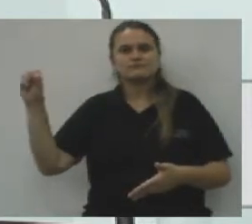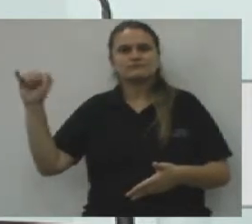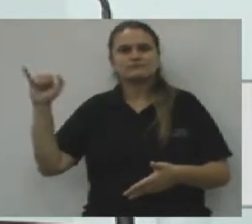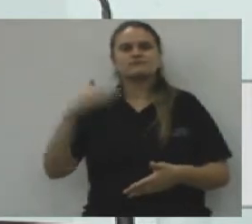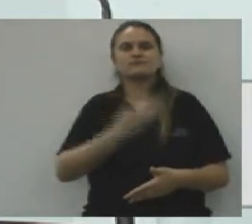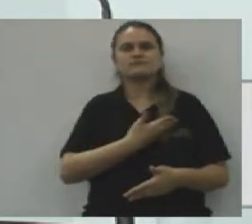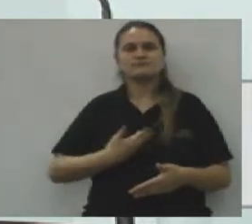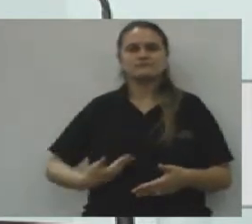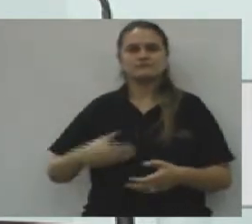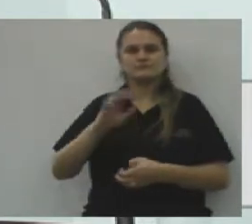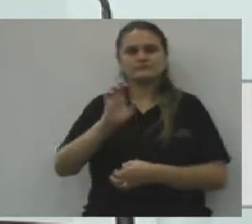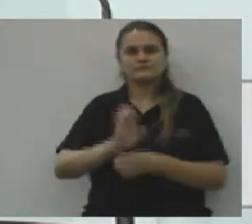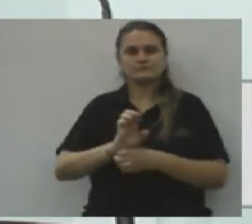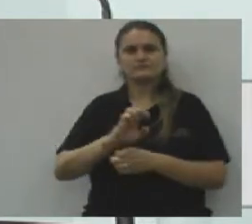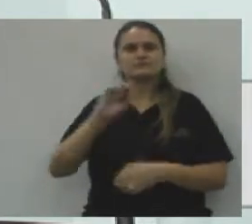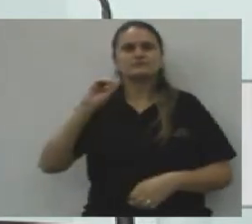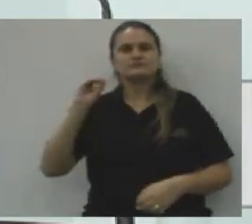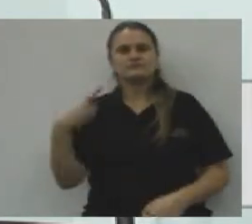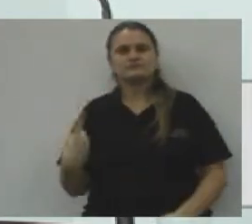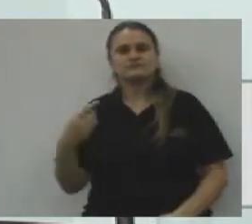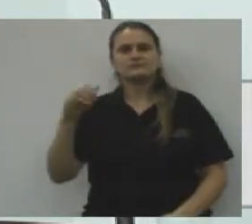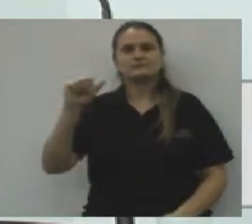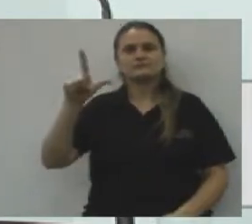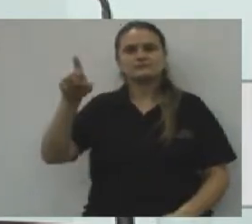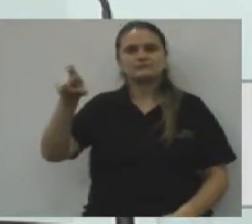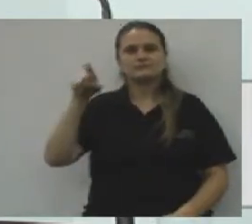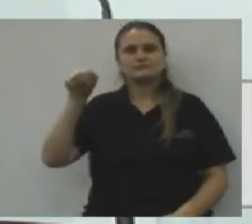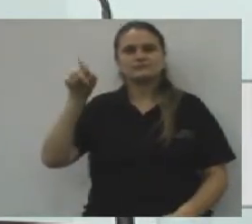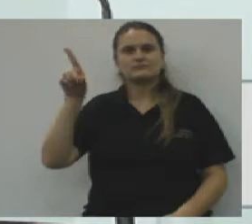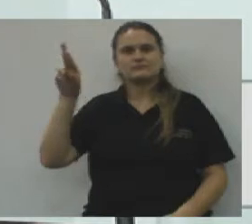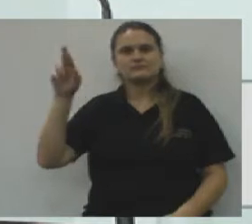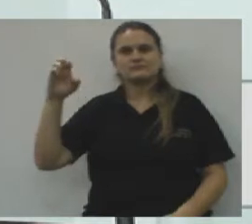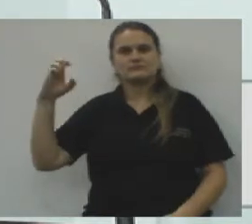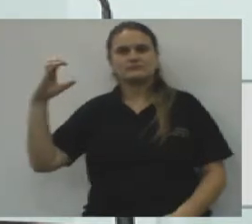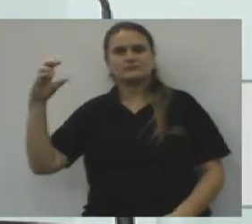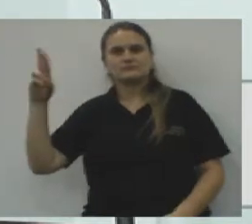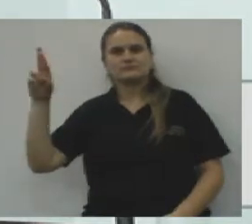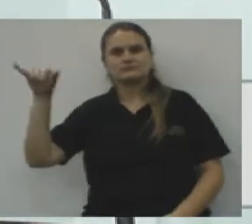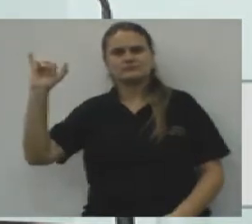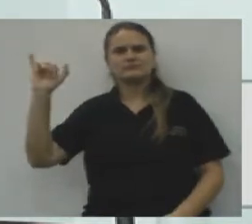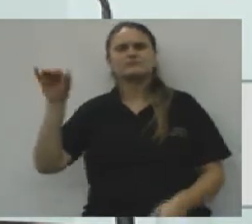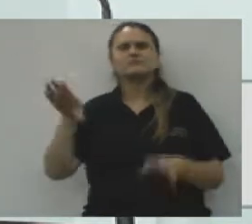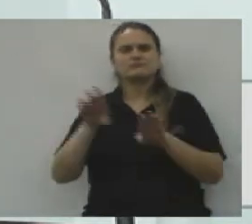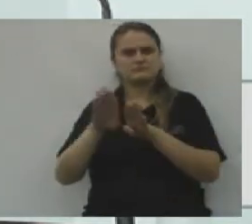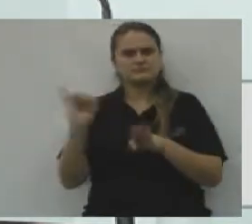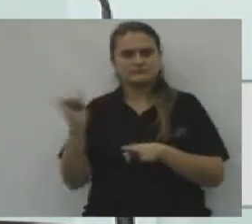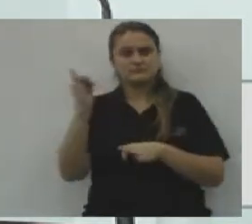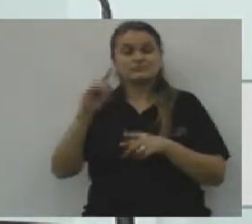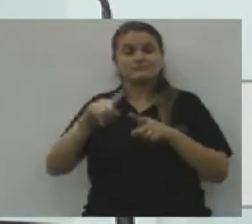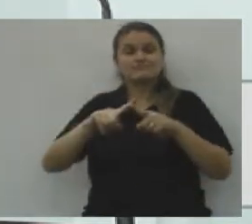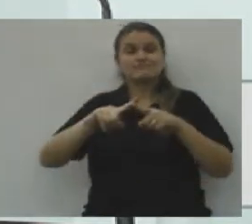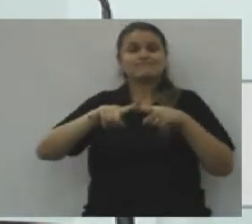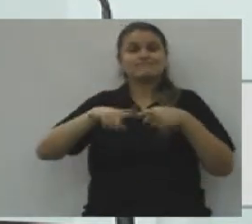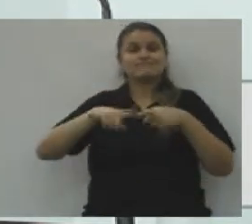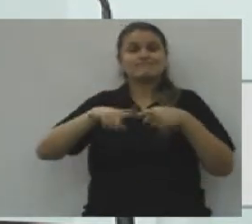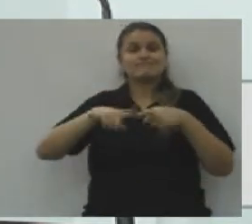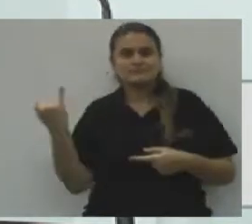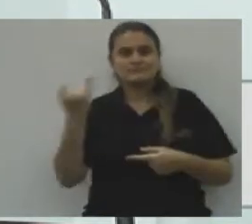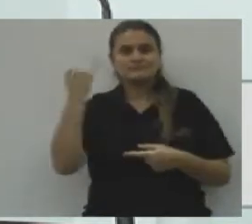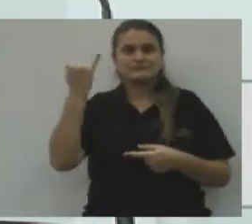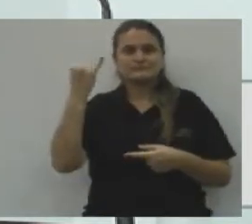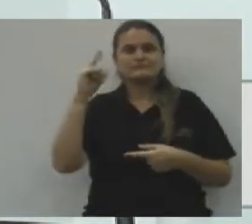Estado, pelo deputado Alexandre Cury, sim, importantes, mas muito mais importante do que